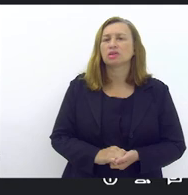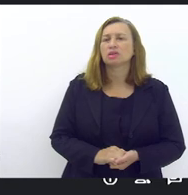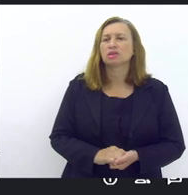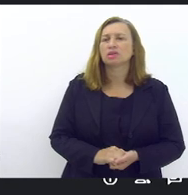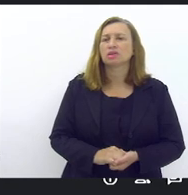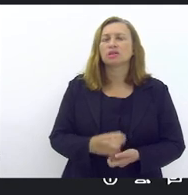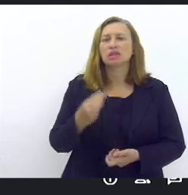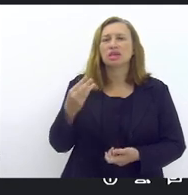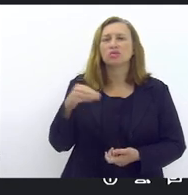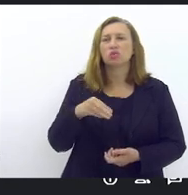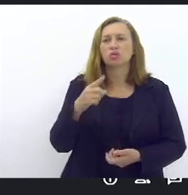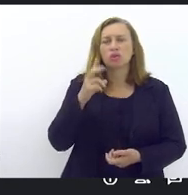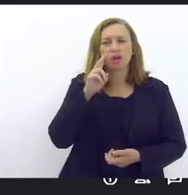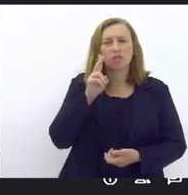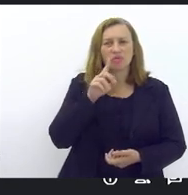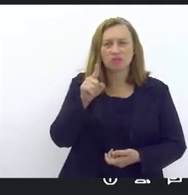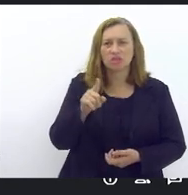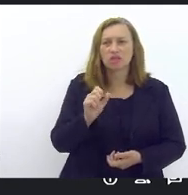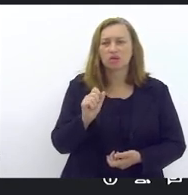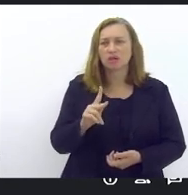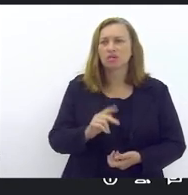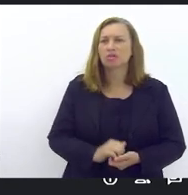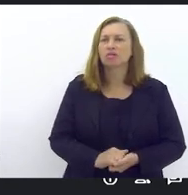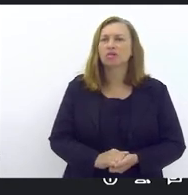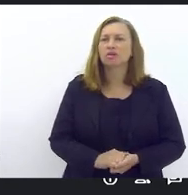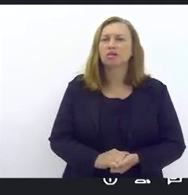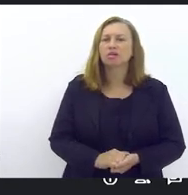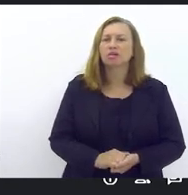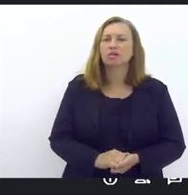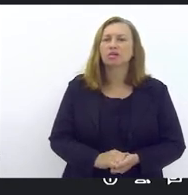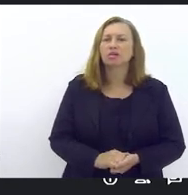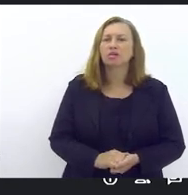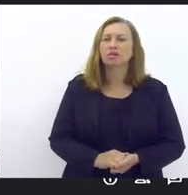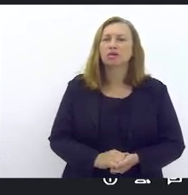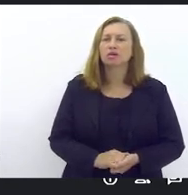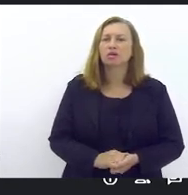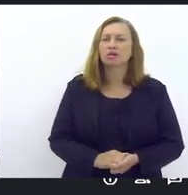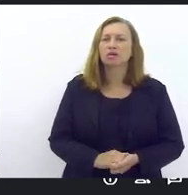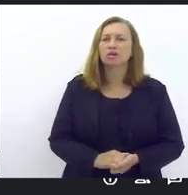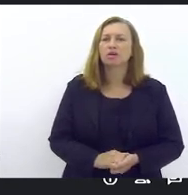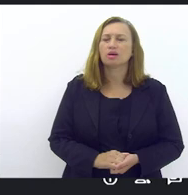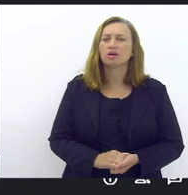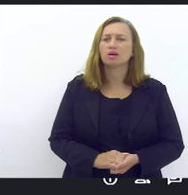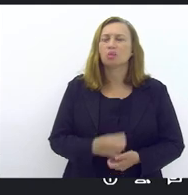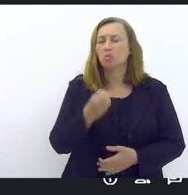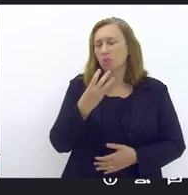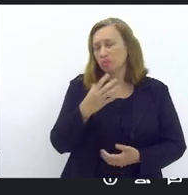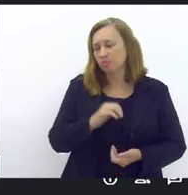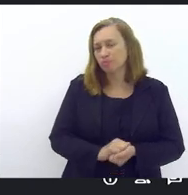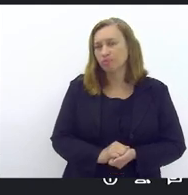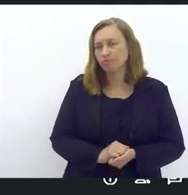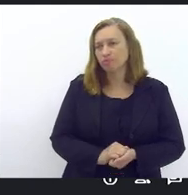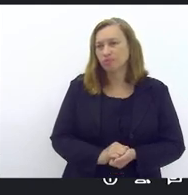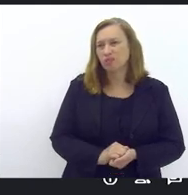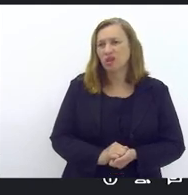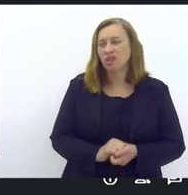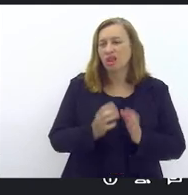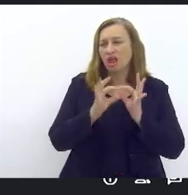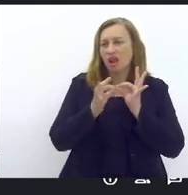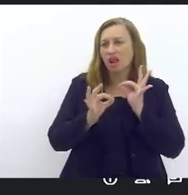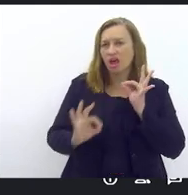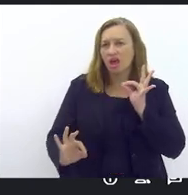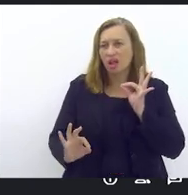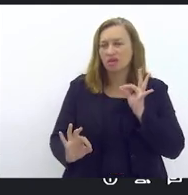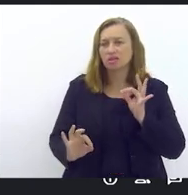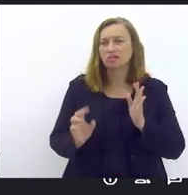Tá, ok, obrigado. Então, Bom, acho que não vou meter muito a